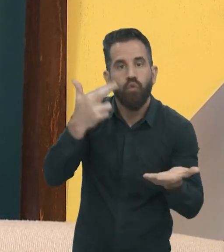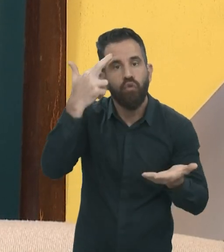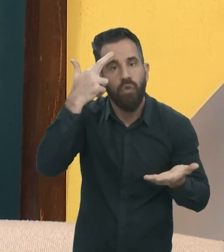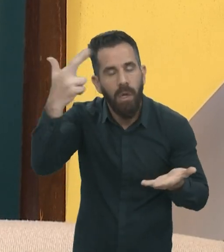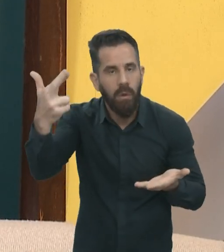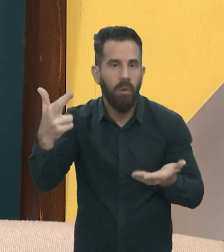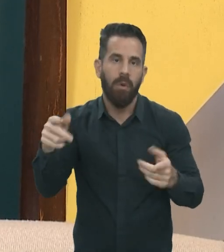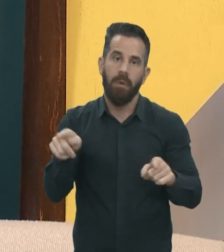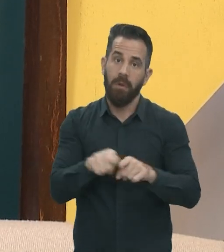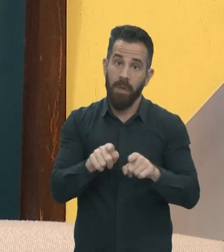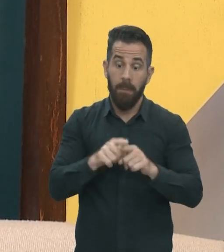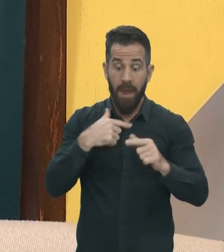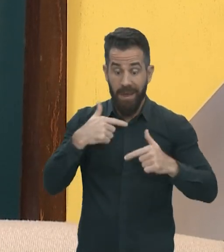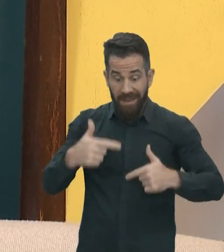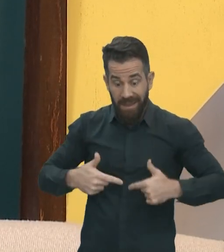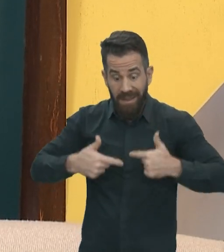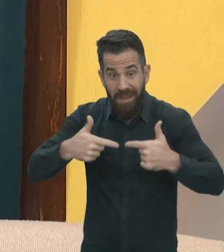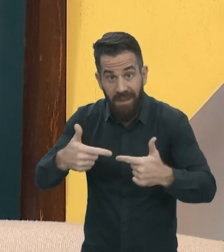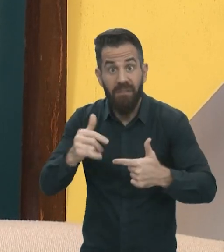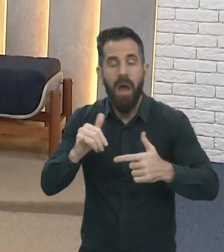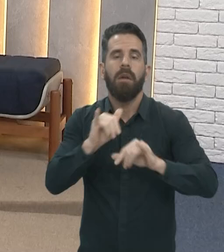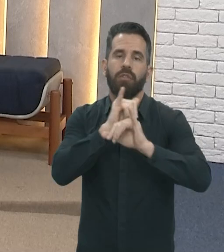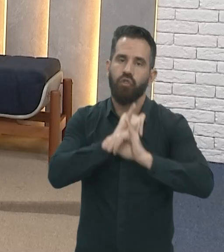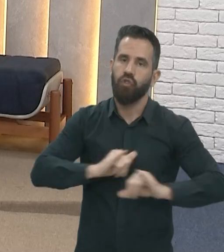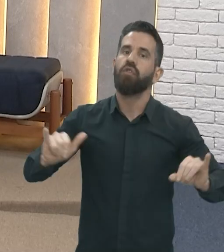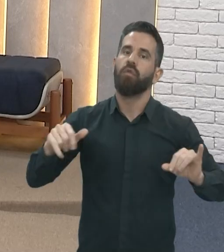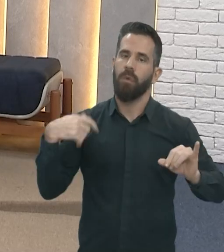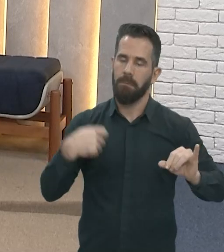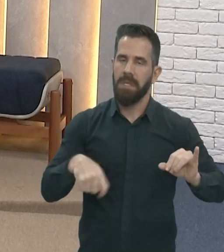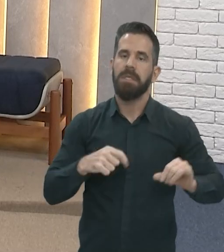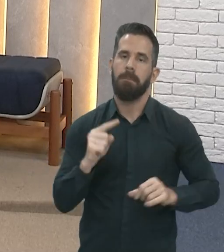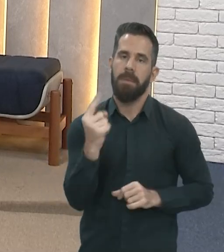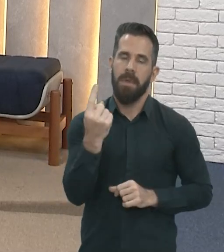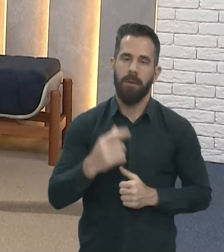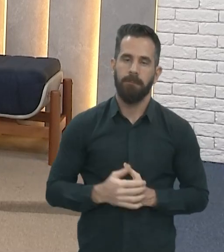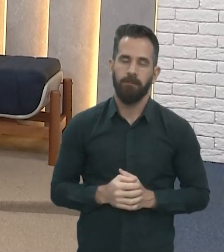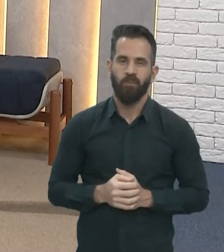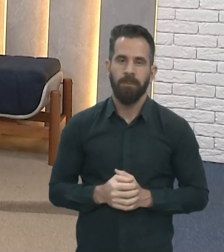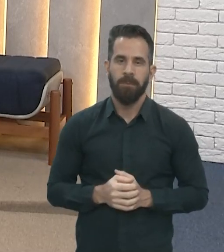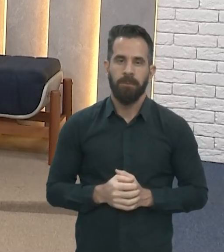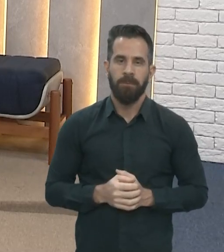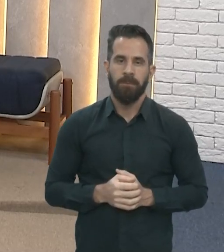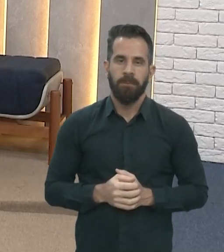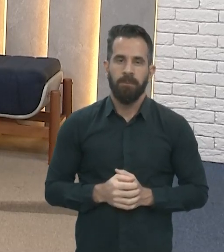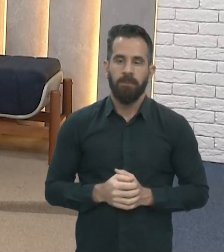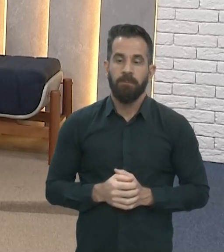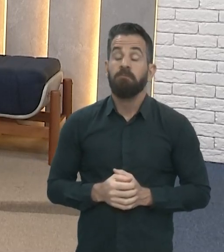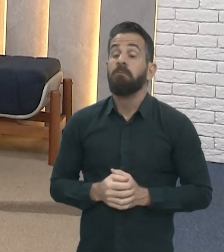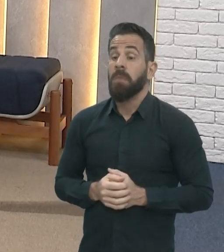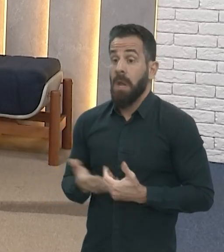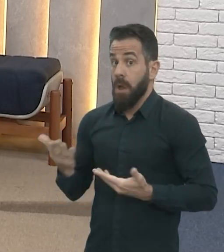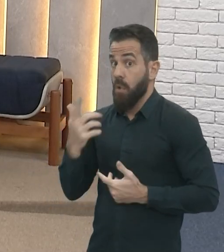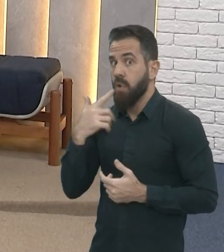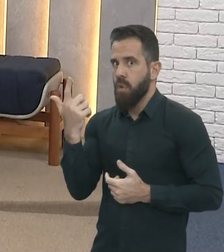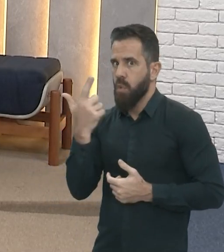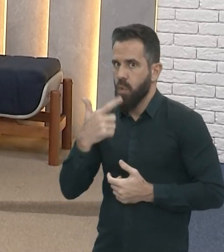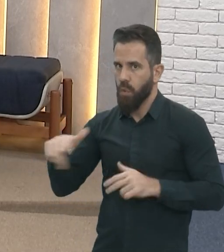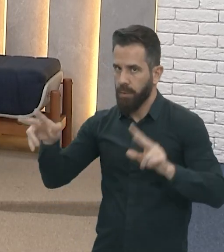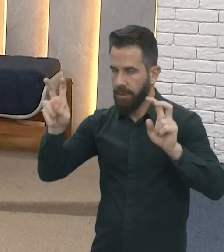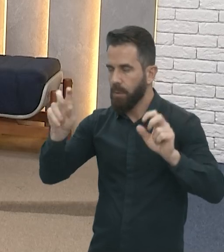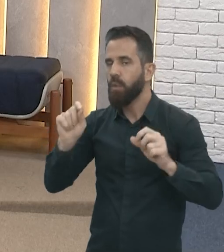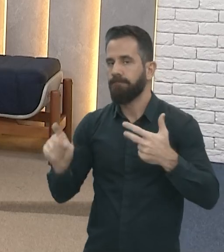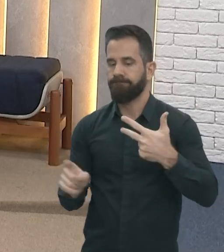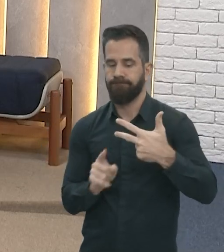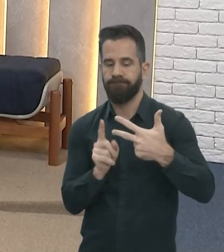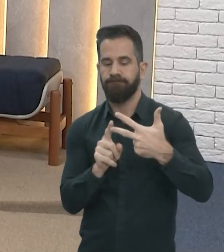aí, as ações que a universidade vai fazer. Mudamos de assunto agora para falar sobre segurança. Quais são as